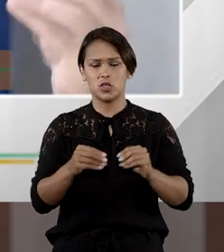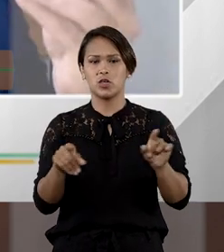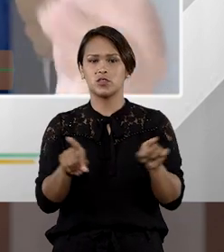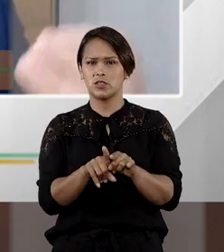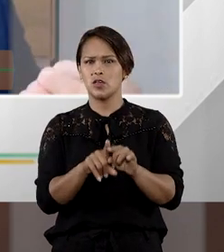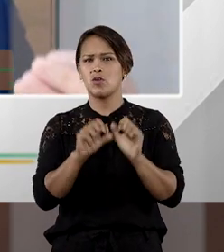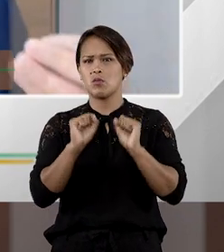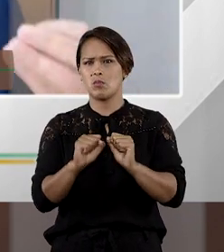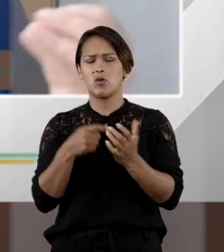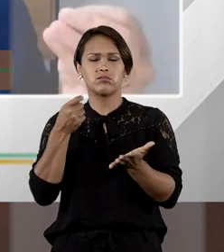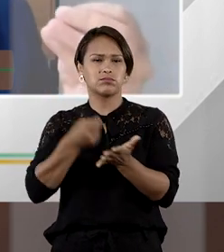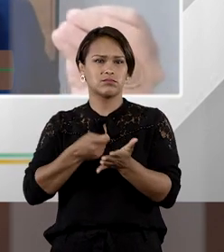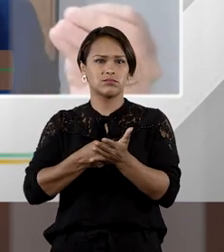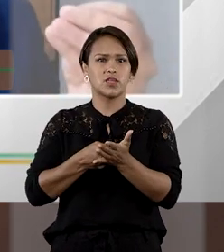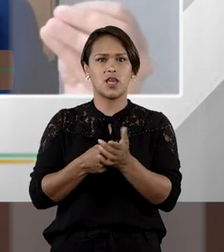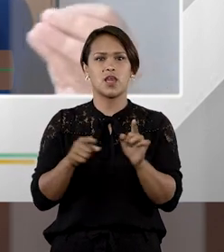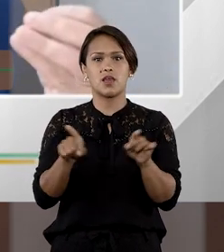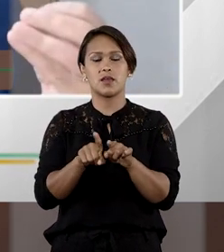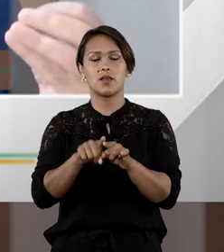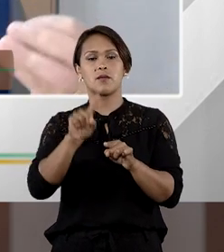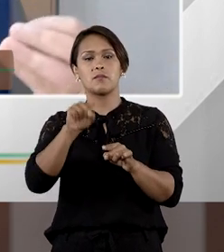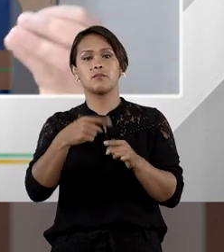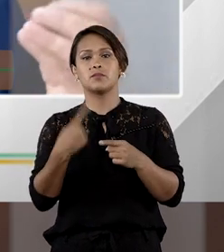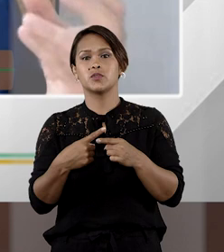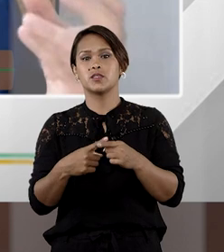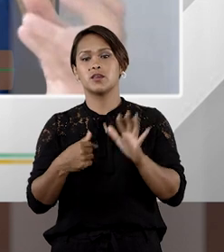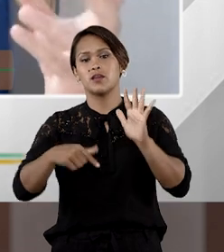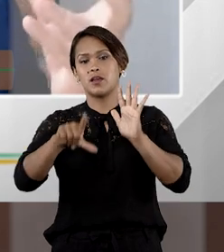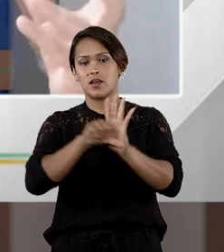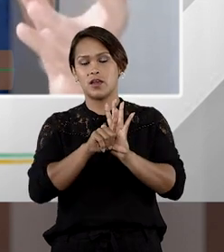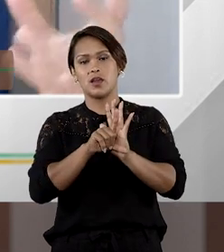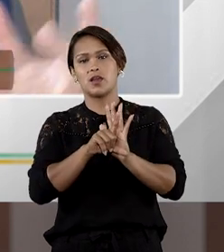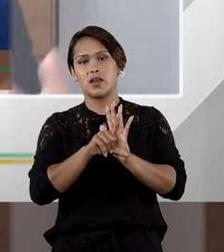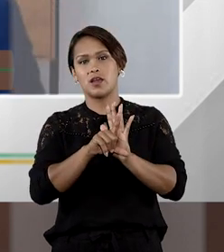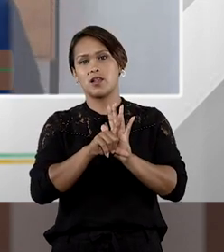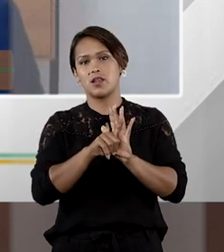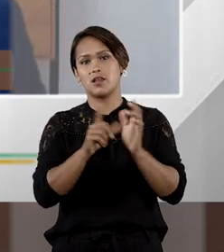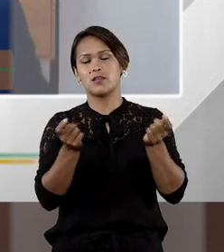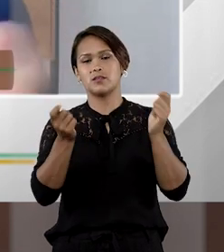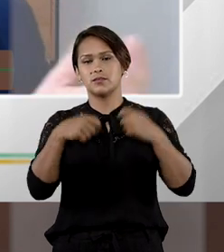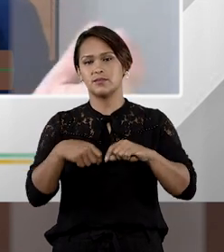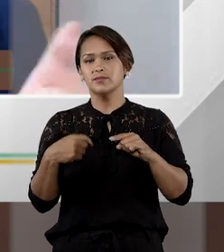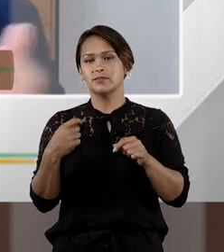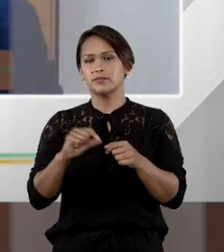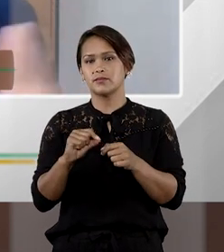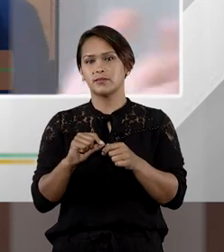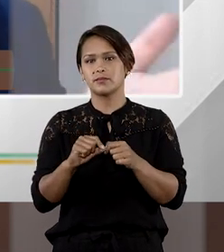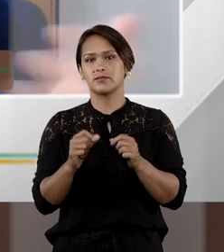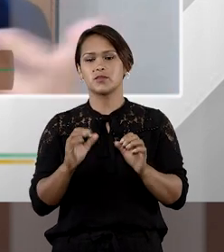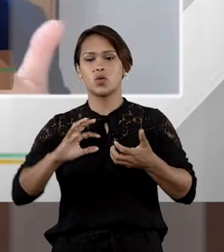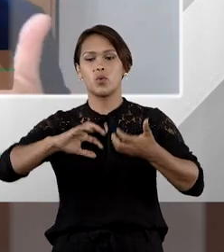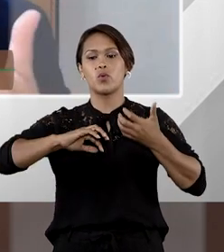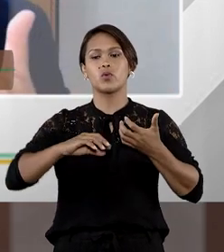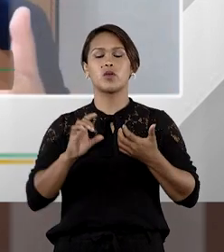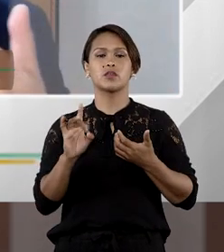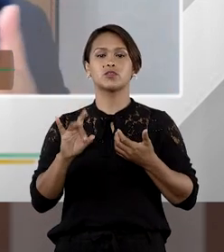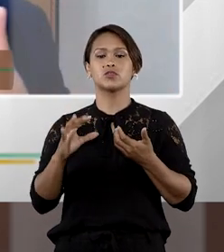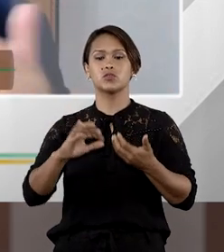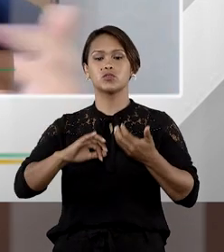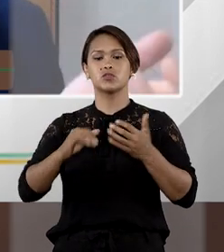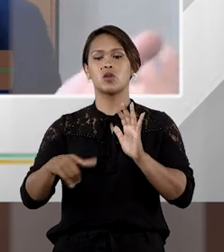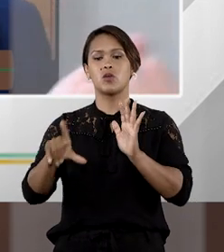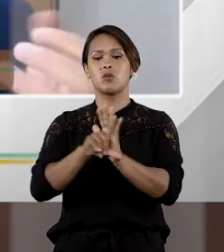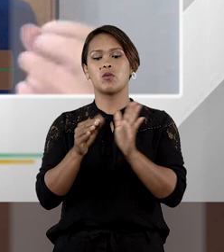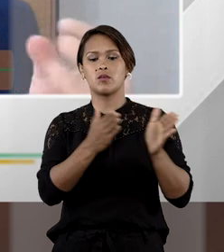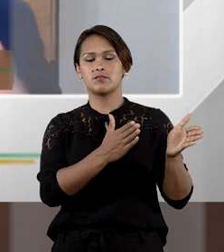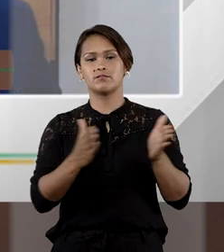um pouco pessimistas, geralmente, né? Então, é que a lei era a lei possível de se fazer. O Congresso só aceitaria, naquele momento, uma